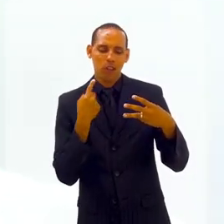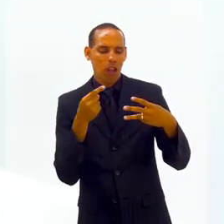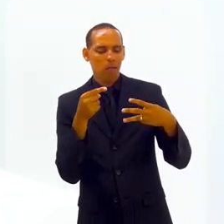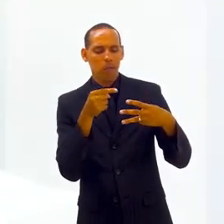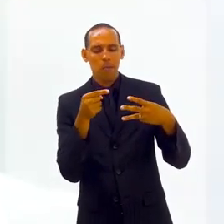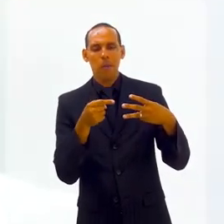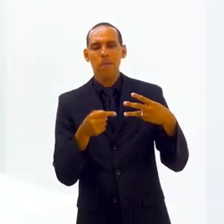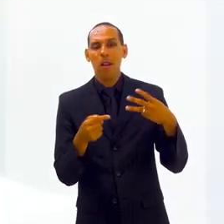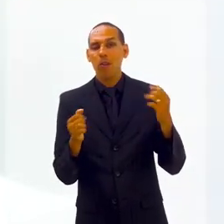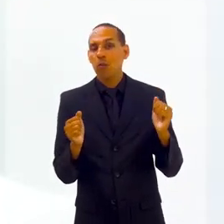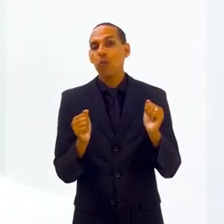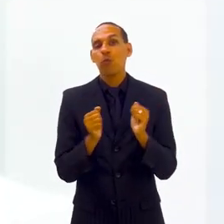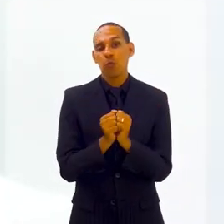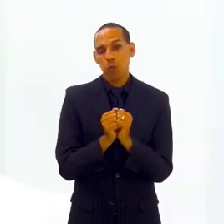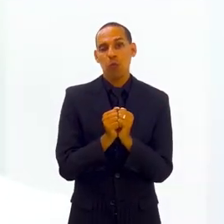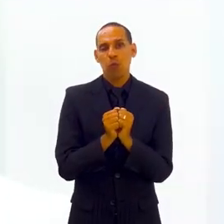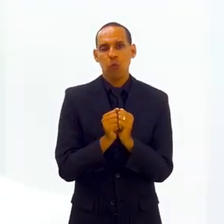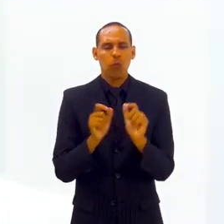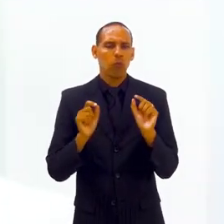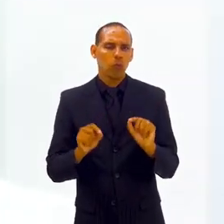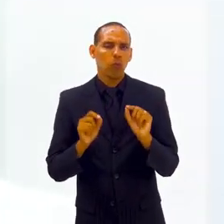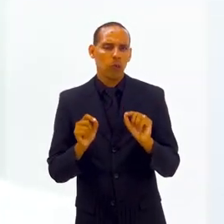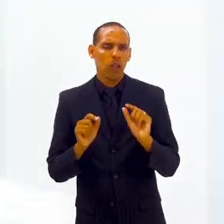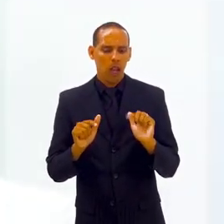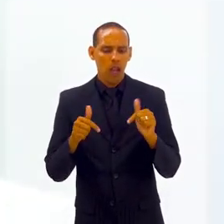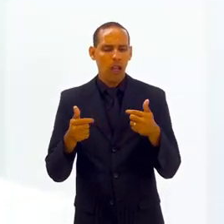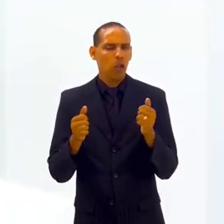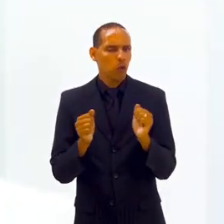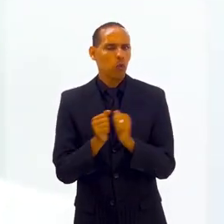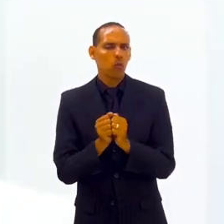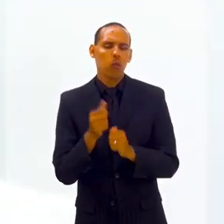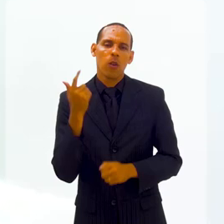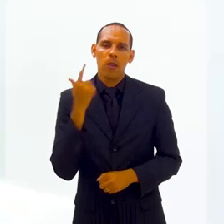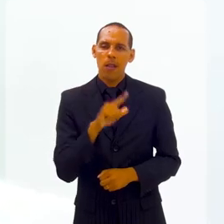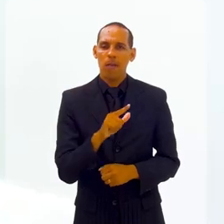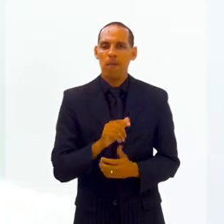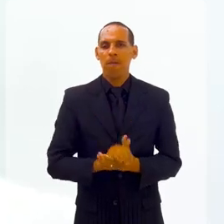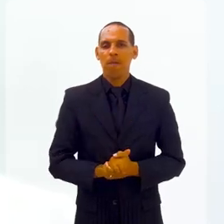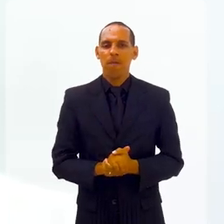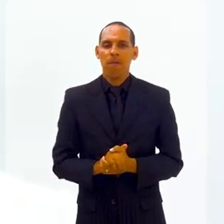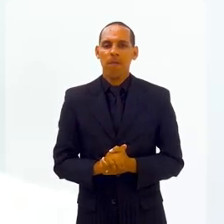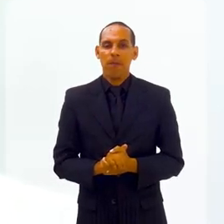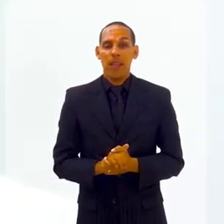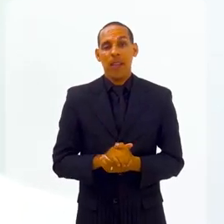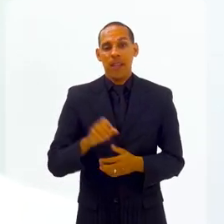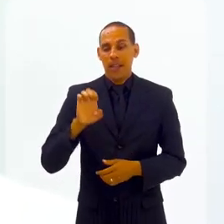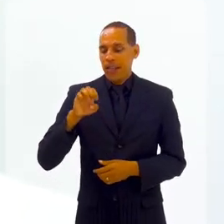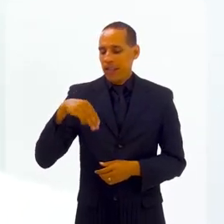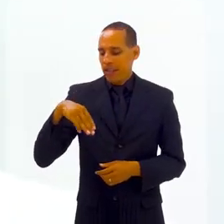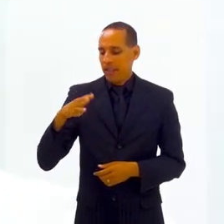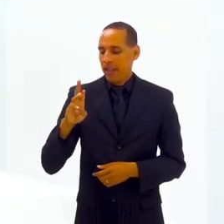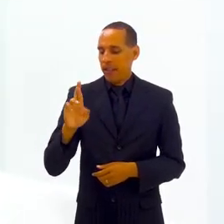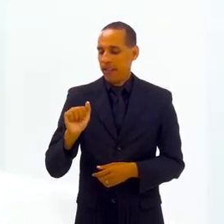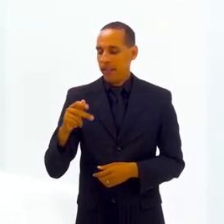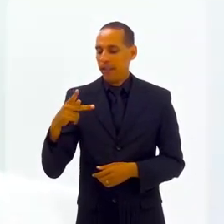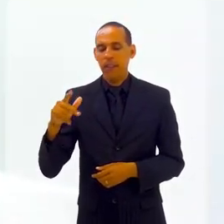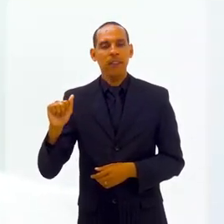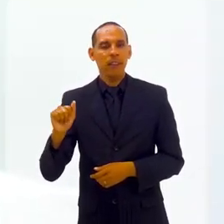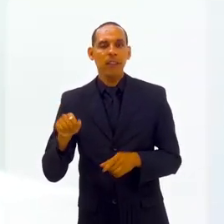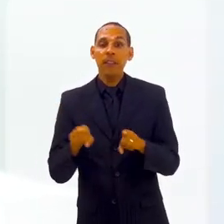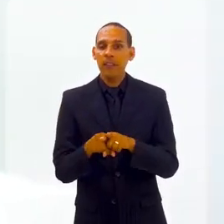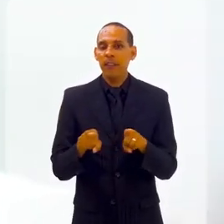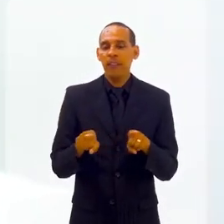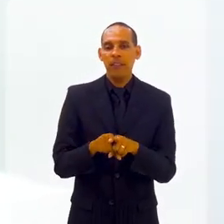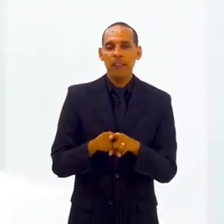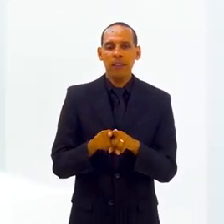a gente tem se Unido para ter cada vez mais ações em conjunto não só as embrapas mas também